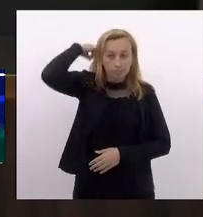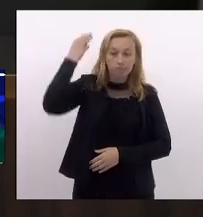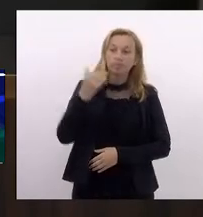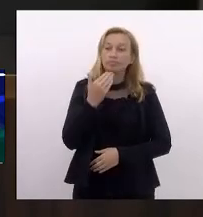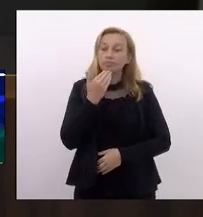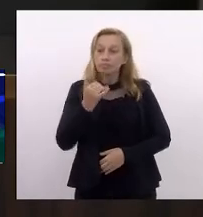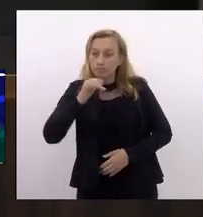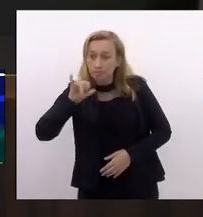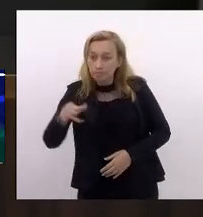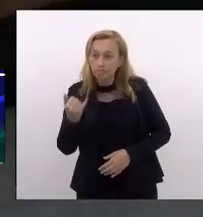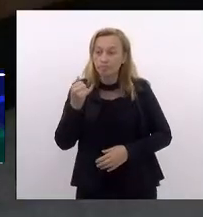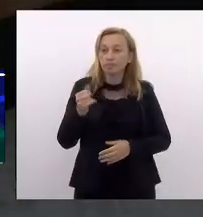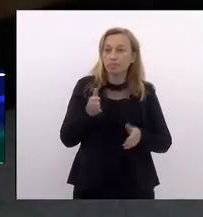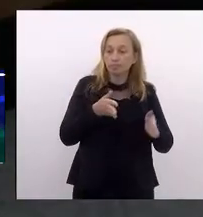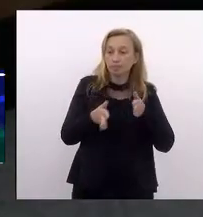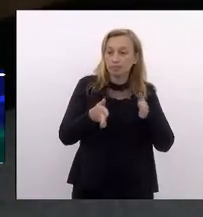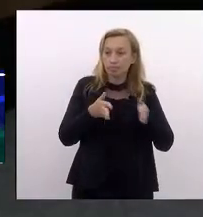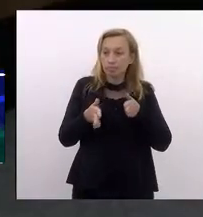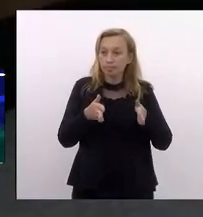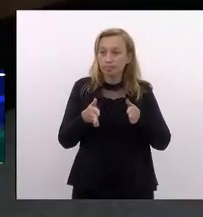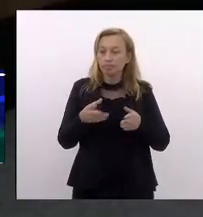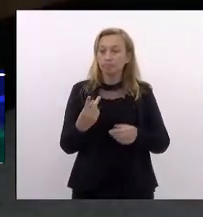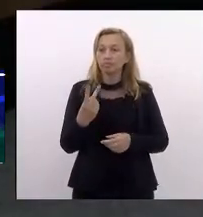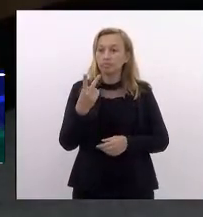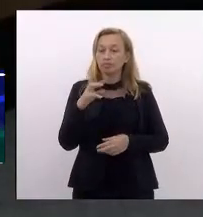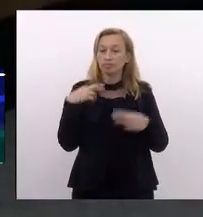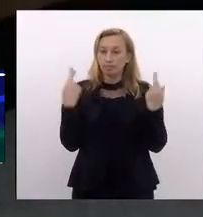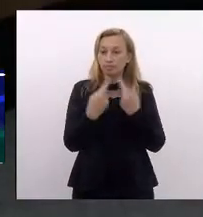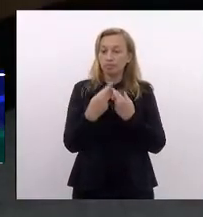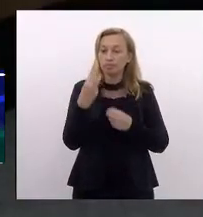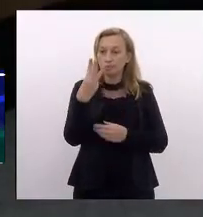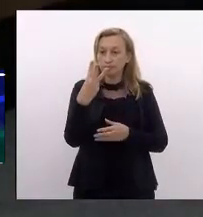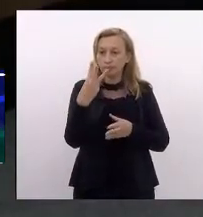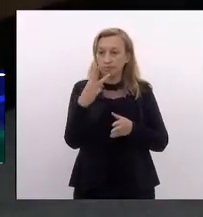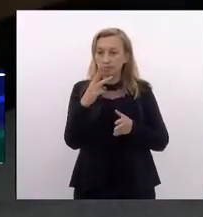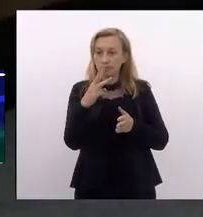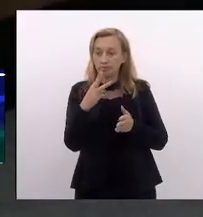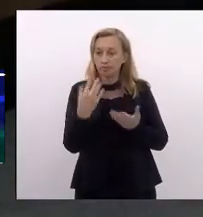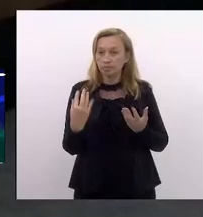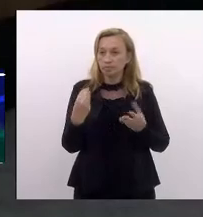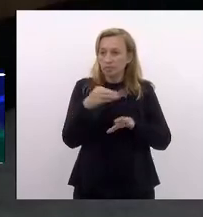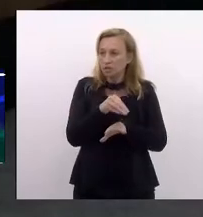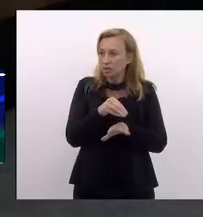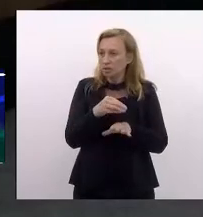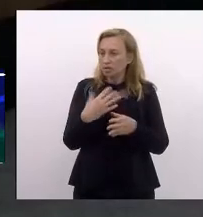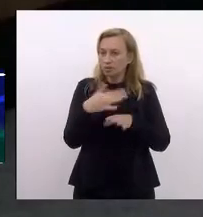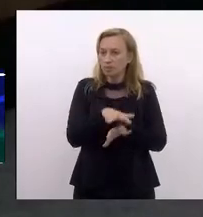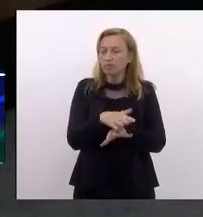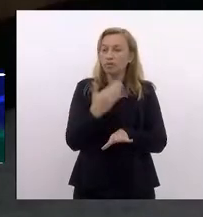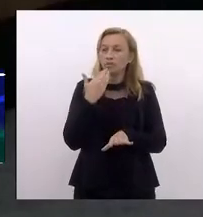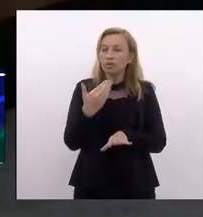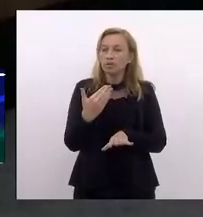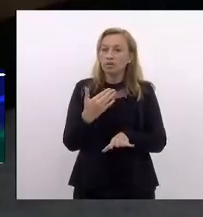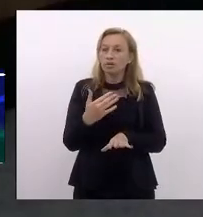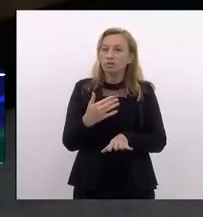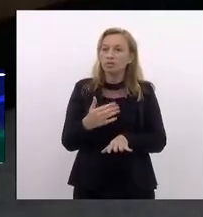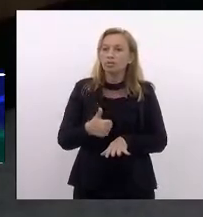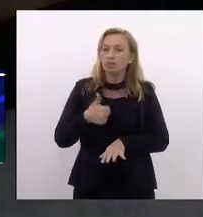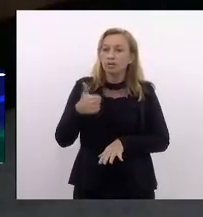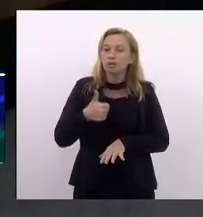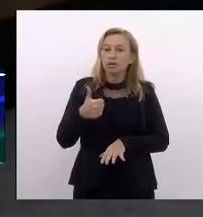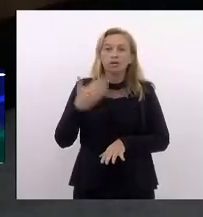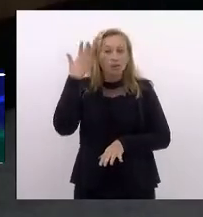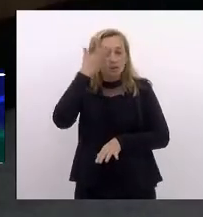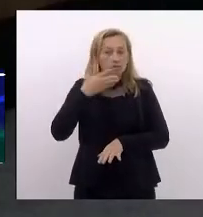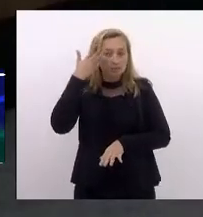aproveitar o intervalo entre as duas sessões para pedir três inclusões a vossa excelência possível queria pedir a você envia primeiro